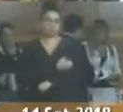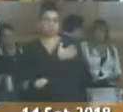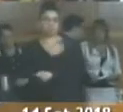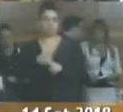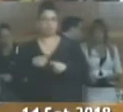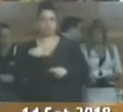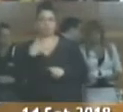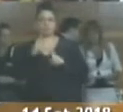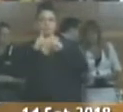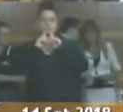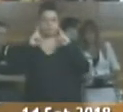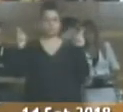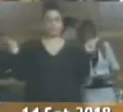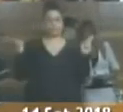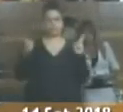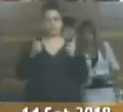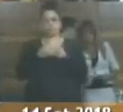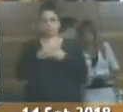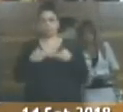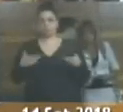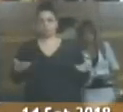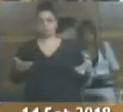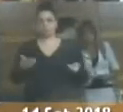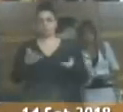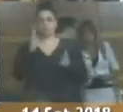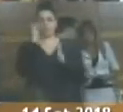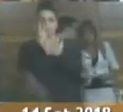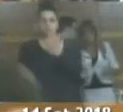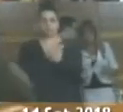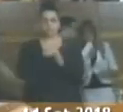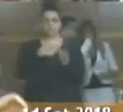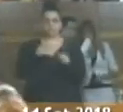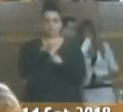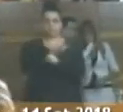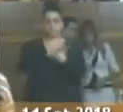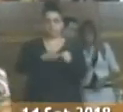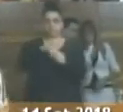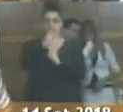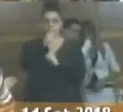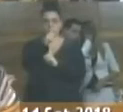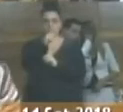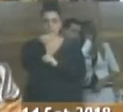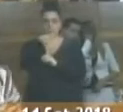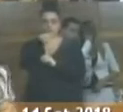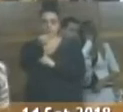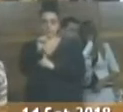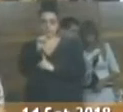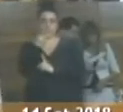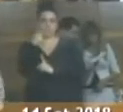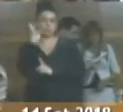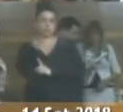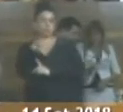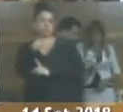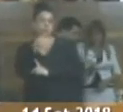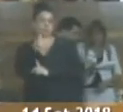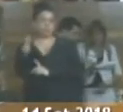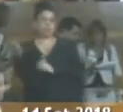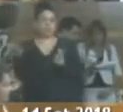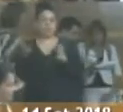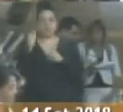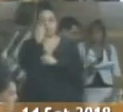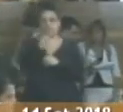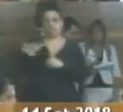vem reclamar de muitas coisas que estão acontecendo na Praia de Palmas. E já que a Praia de Palmas nunca teve uma associação, agora tem duas, melhor de